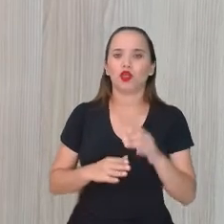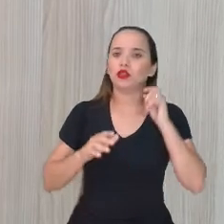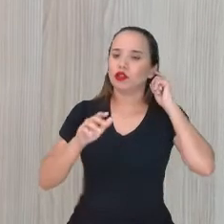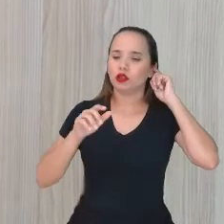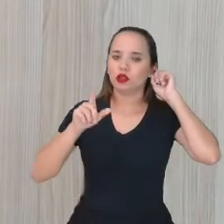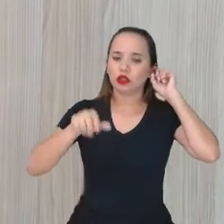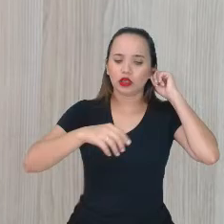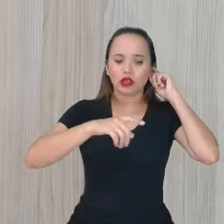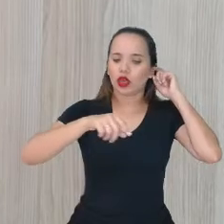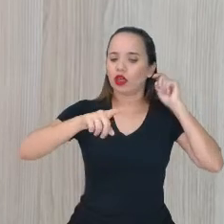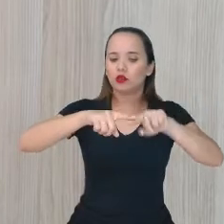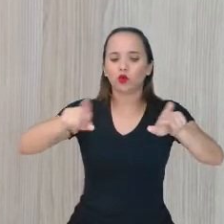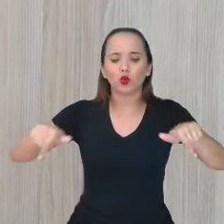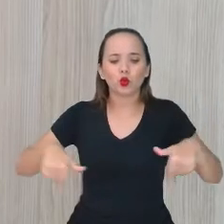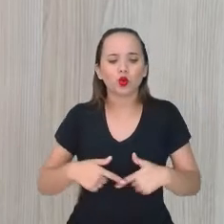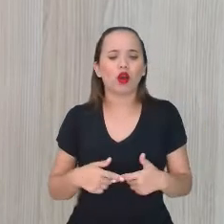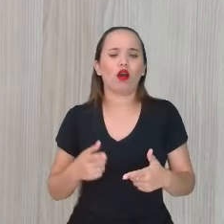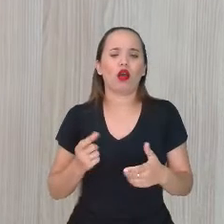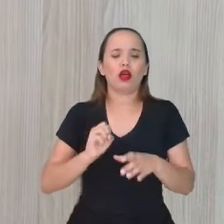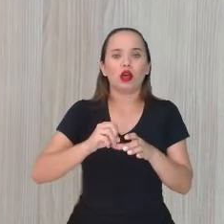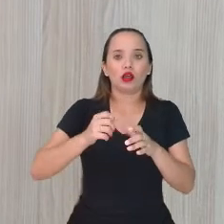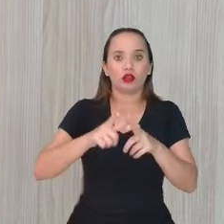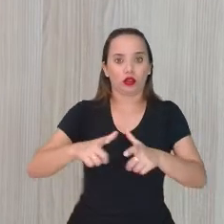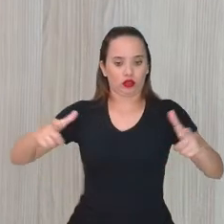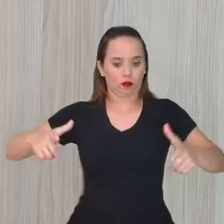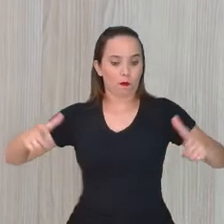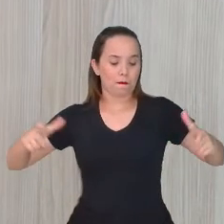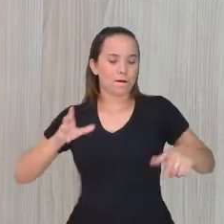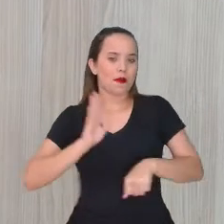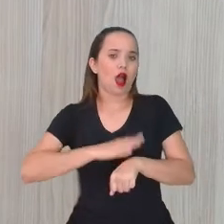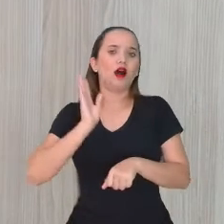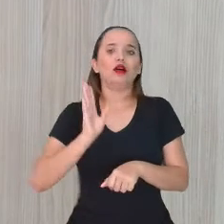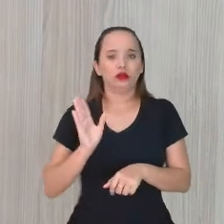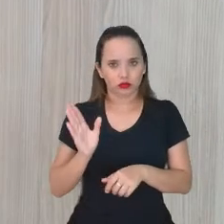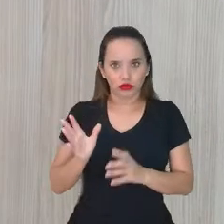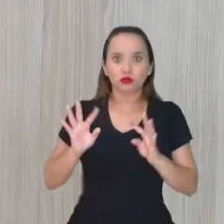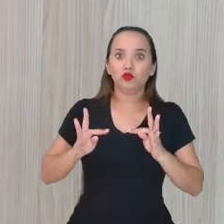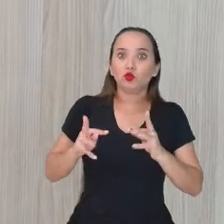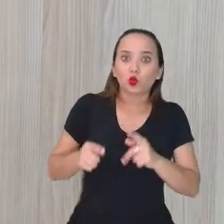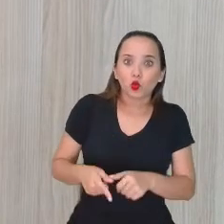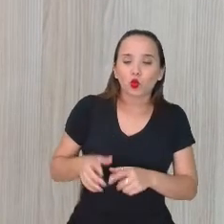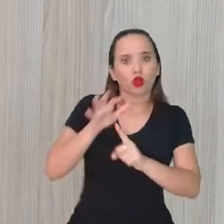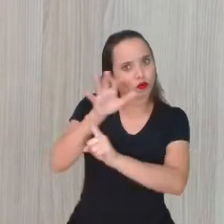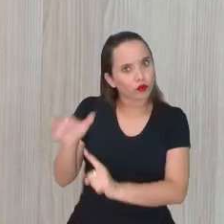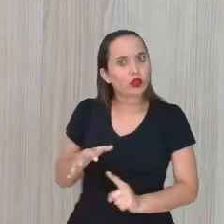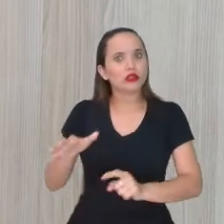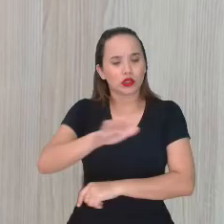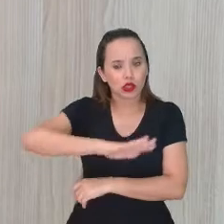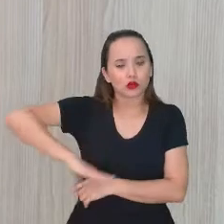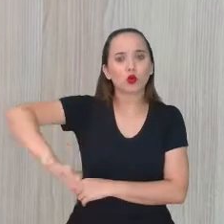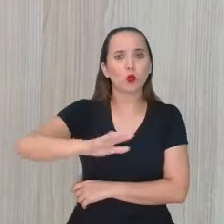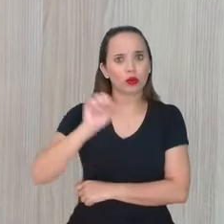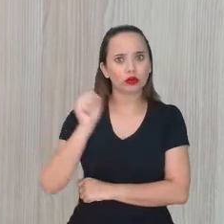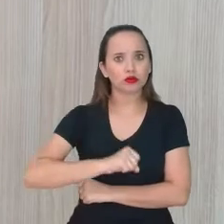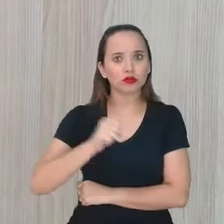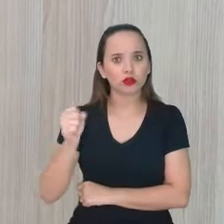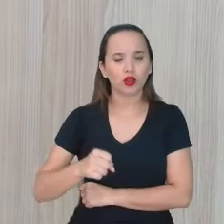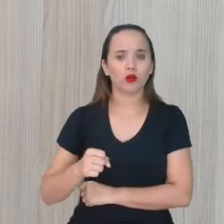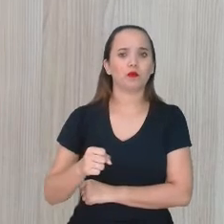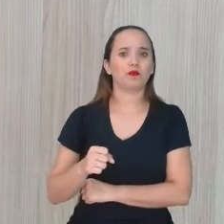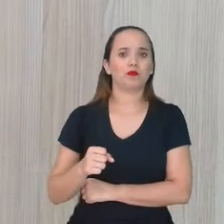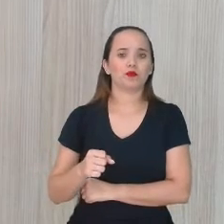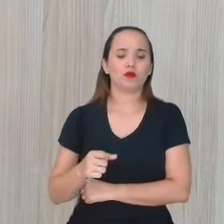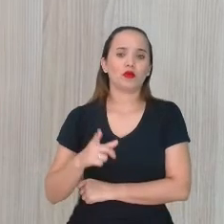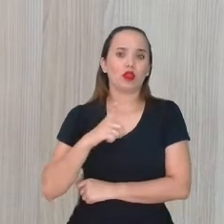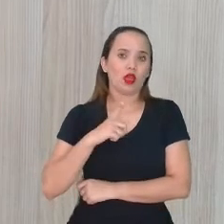conta do cerrado. A expansão das Exatamente. fronteiras agrícolas. Tudo isso afeta o meio ambiente, que a gente já estudou aqui no